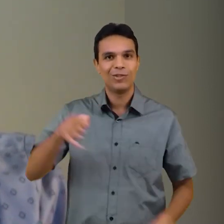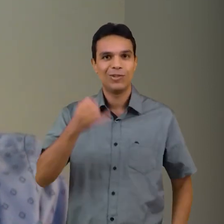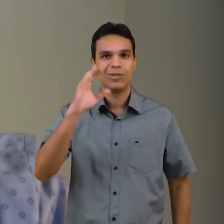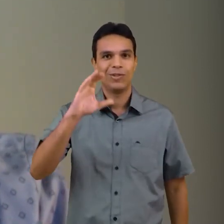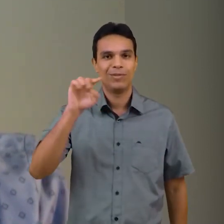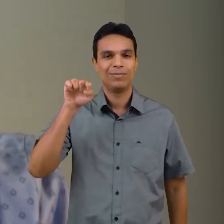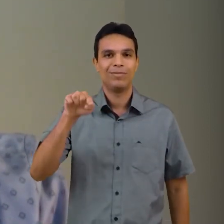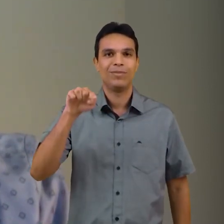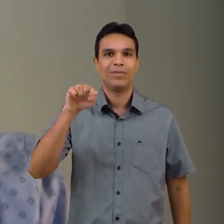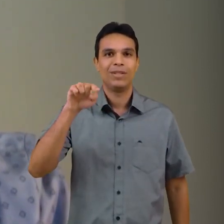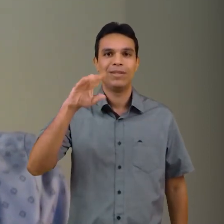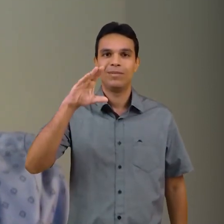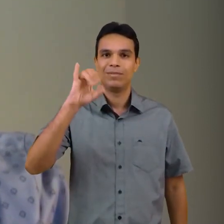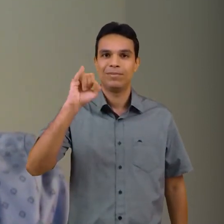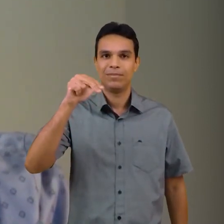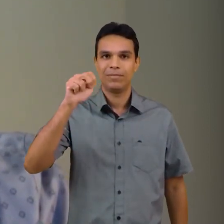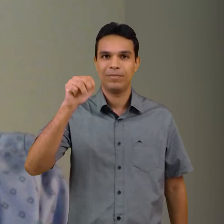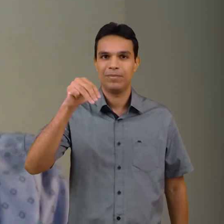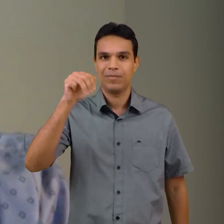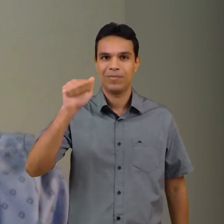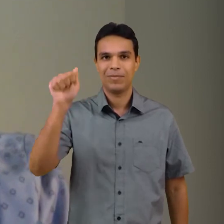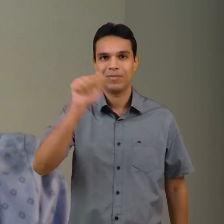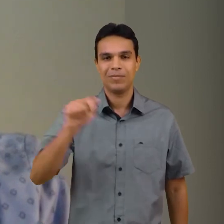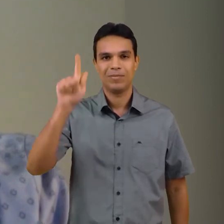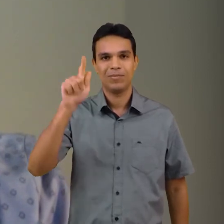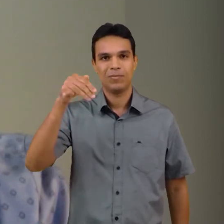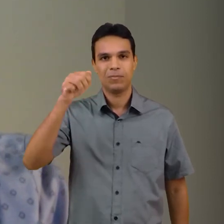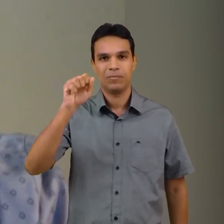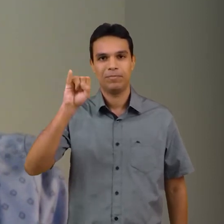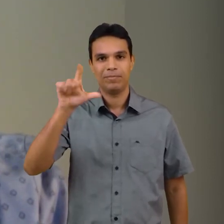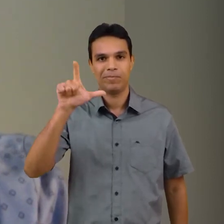contato, meu e-mail, que é